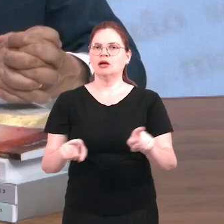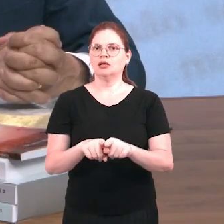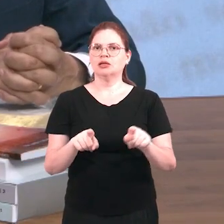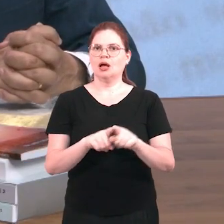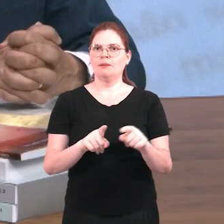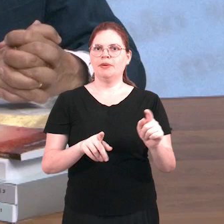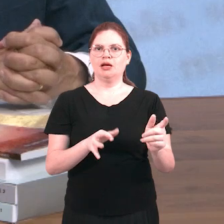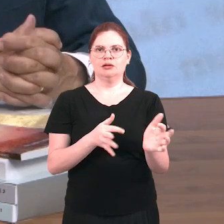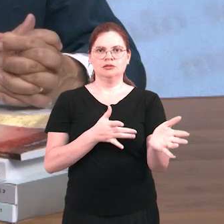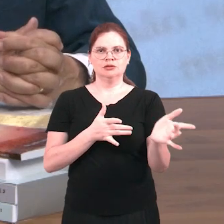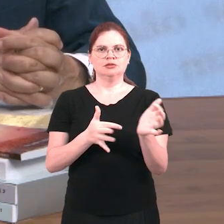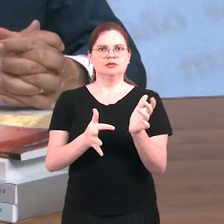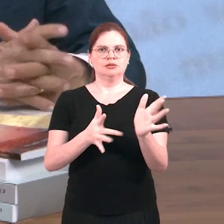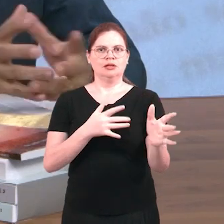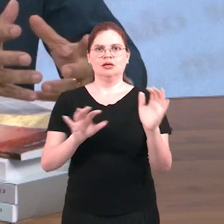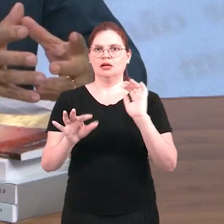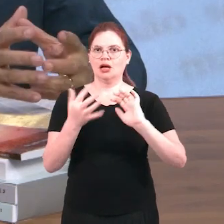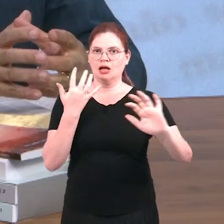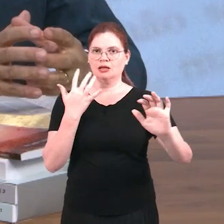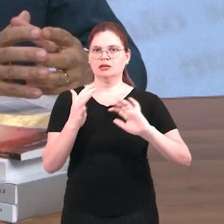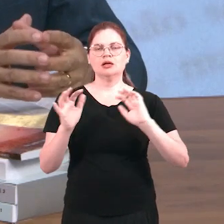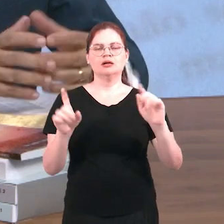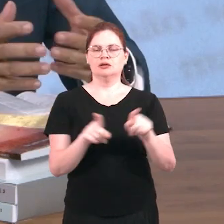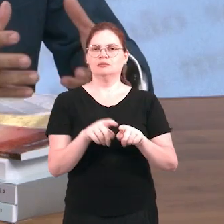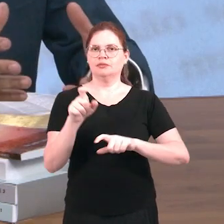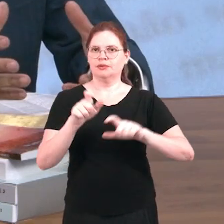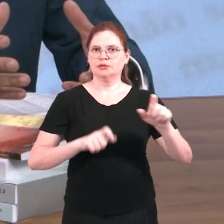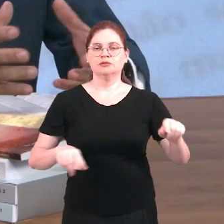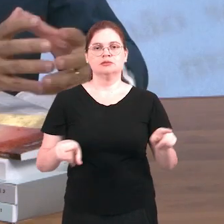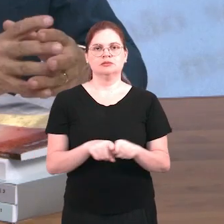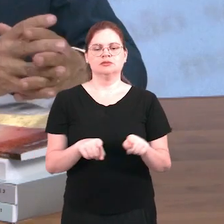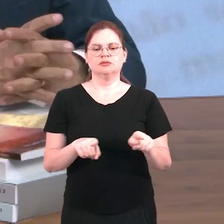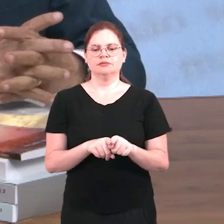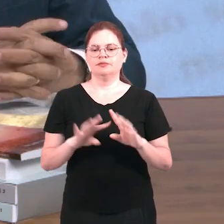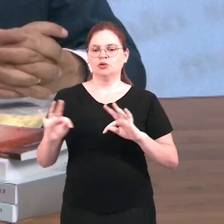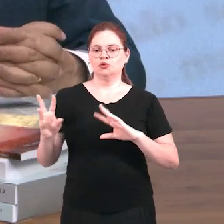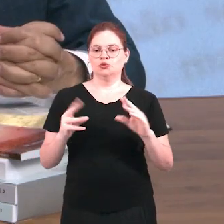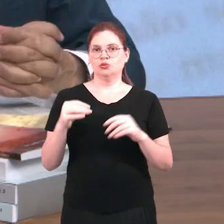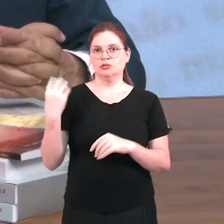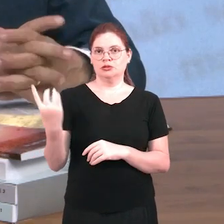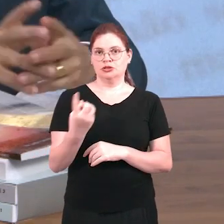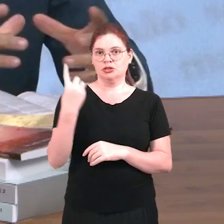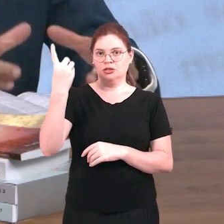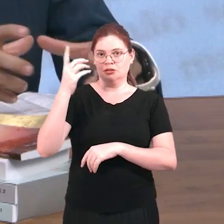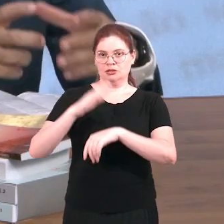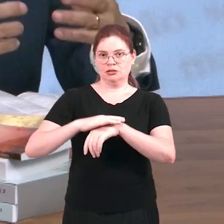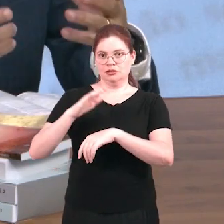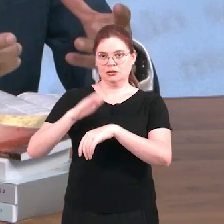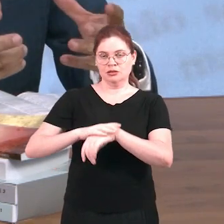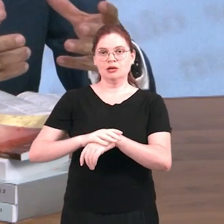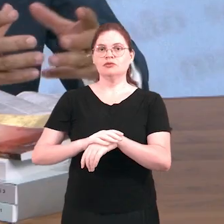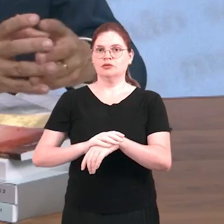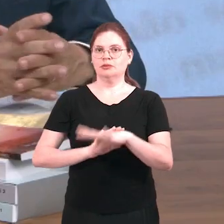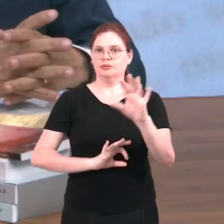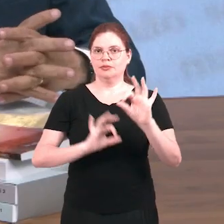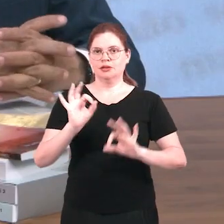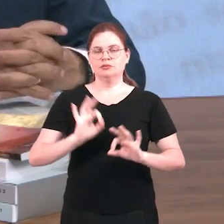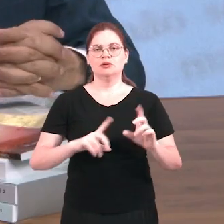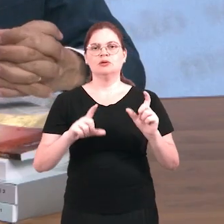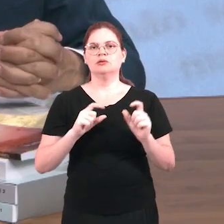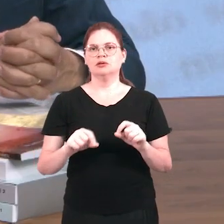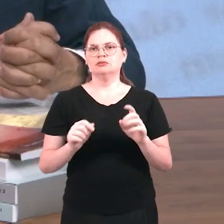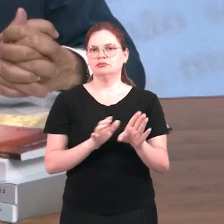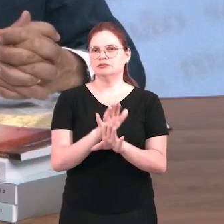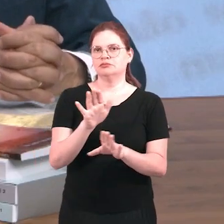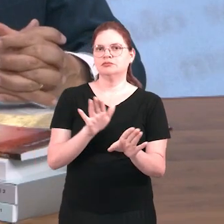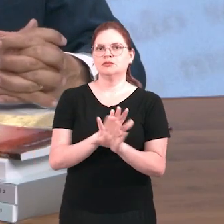dos músicos e cantores. As mudanças introduzidas por Davi reorientaram o estilo